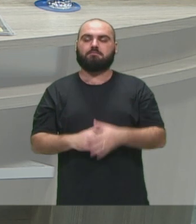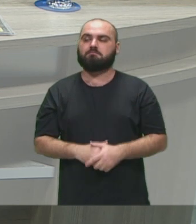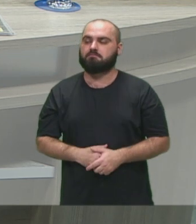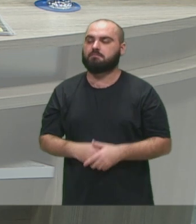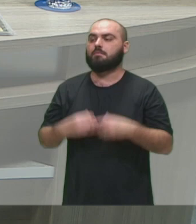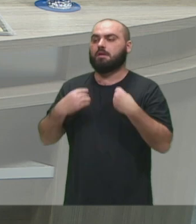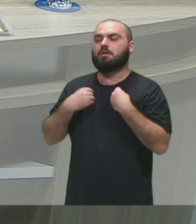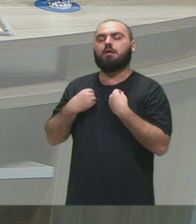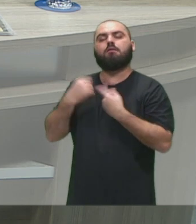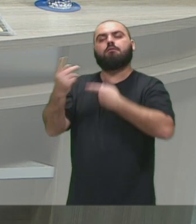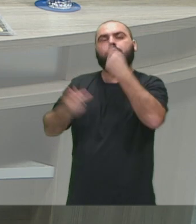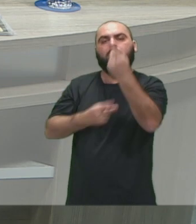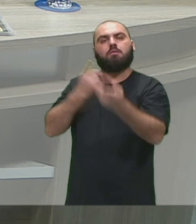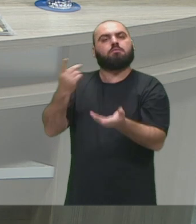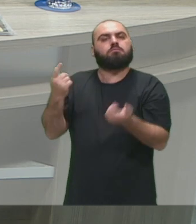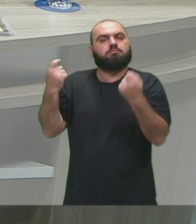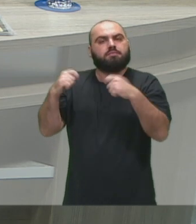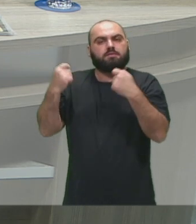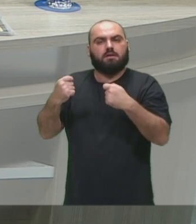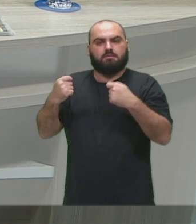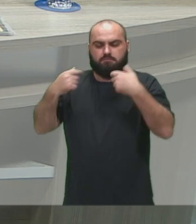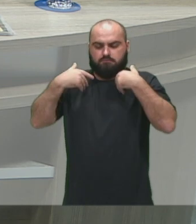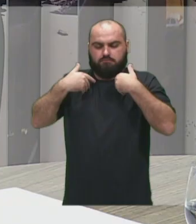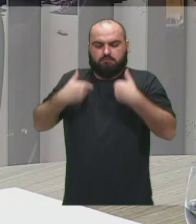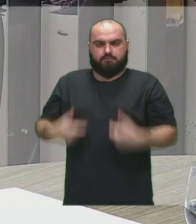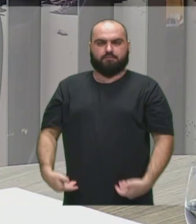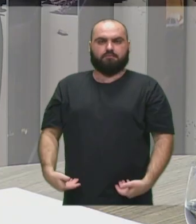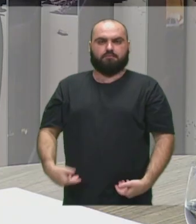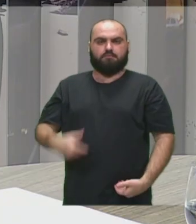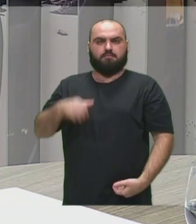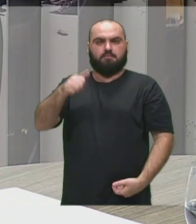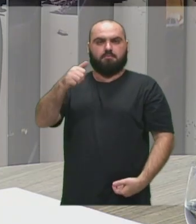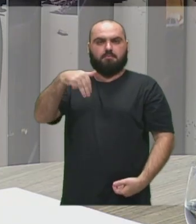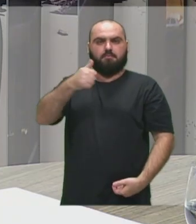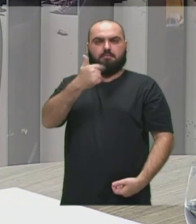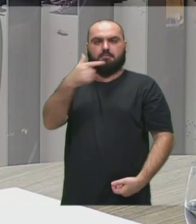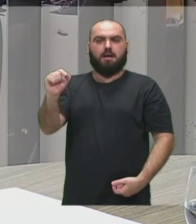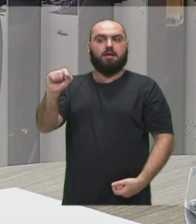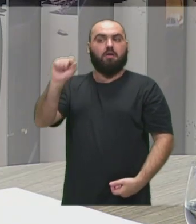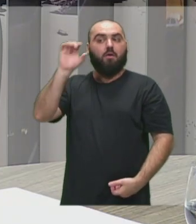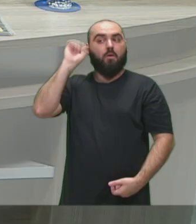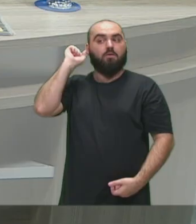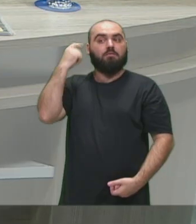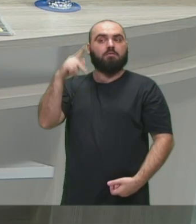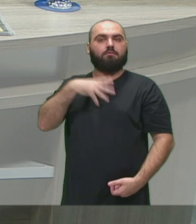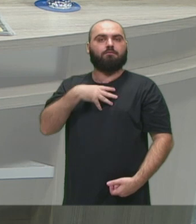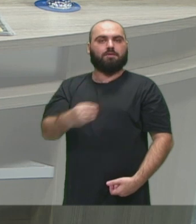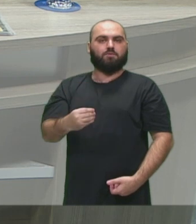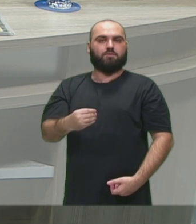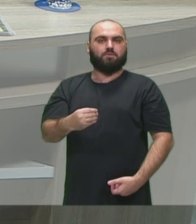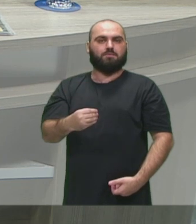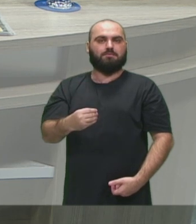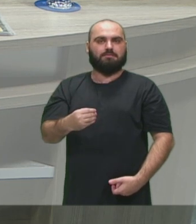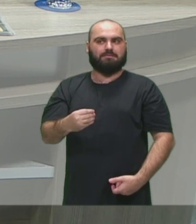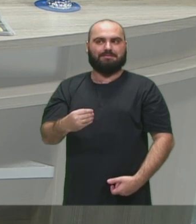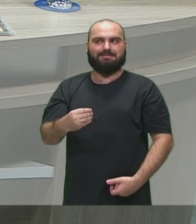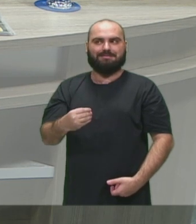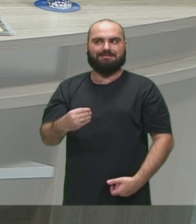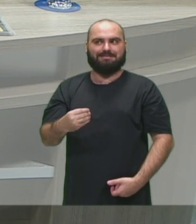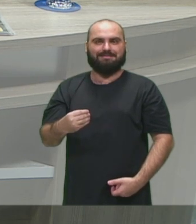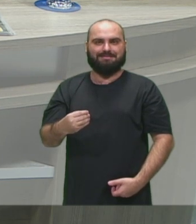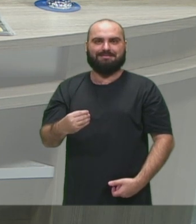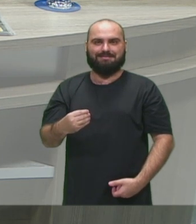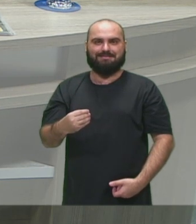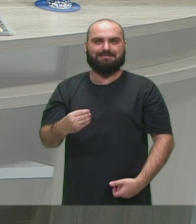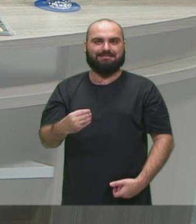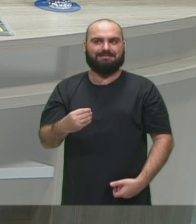a missão de carregar uma placa com o nome Mãe, ouça seu filho. Cômico, né?